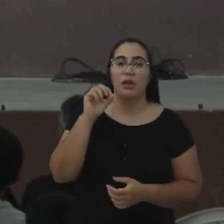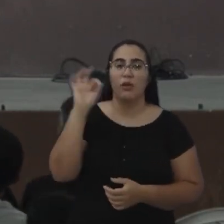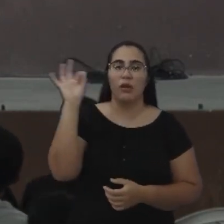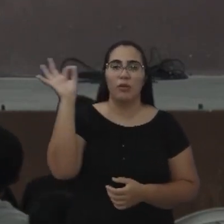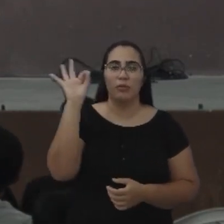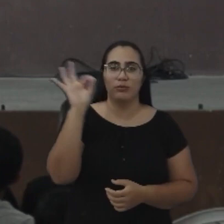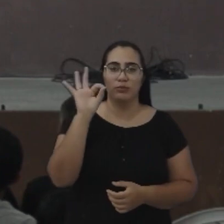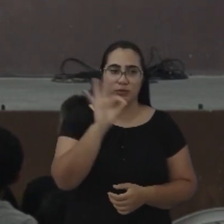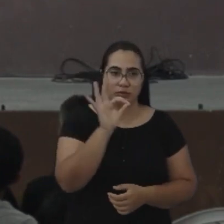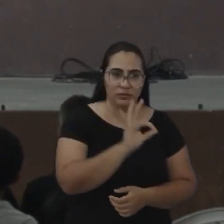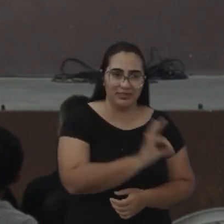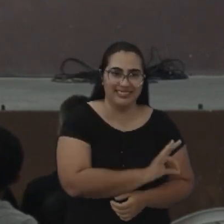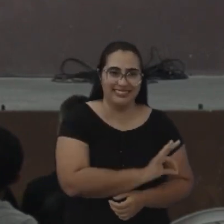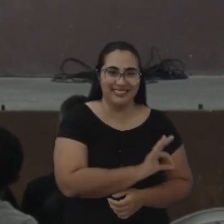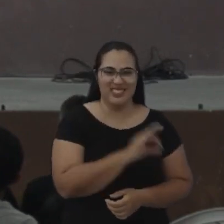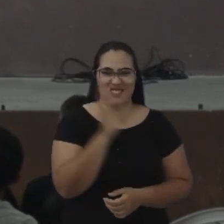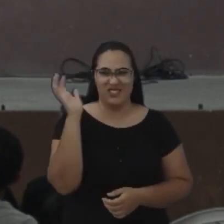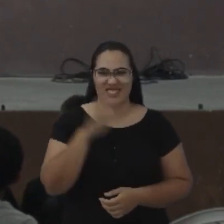aí eu ligo meu